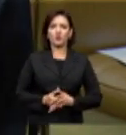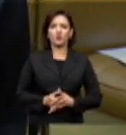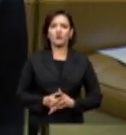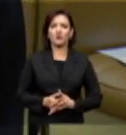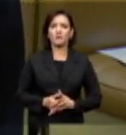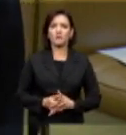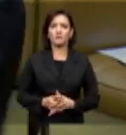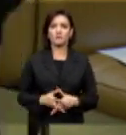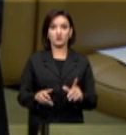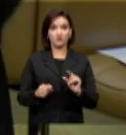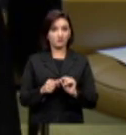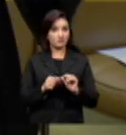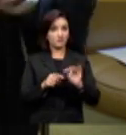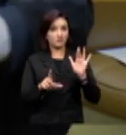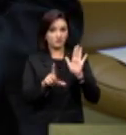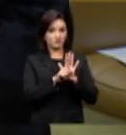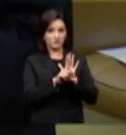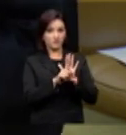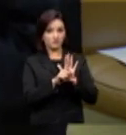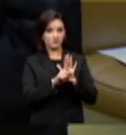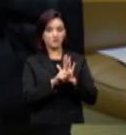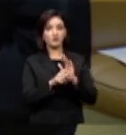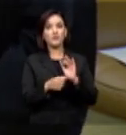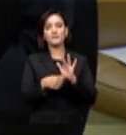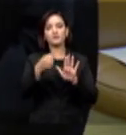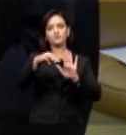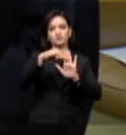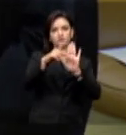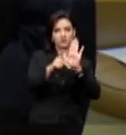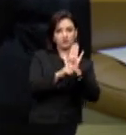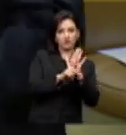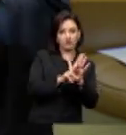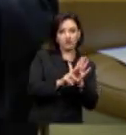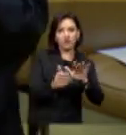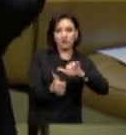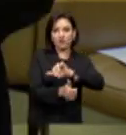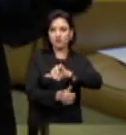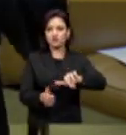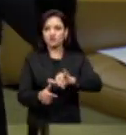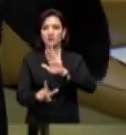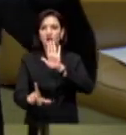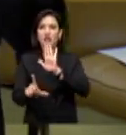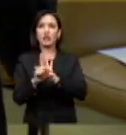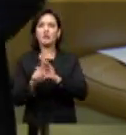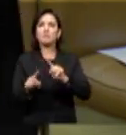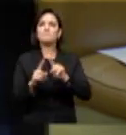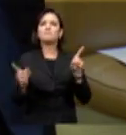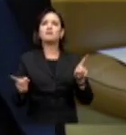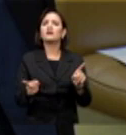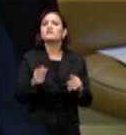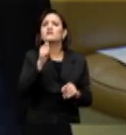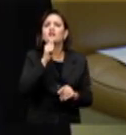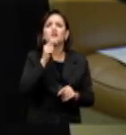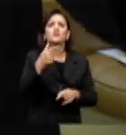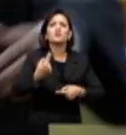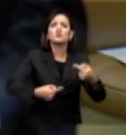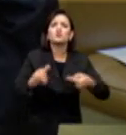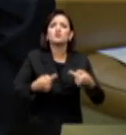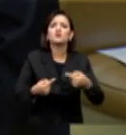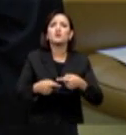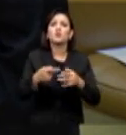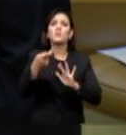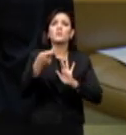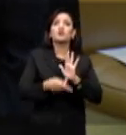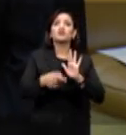Faz-se uma lei, faz-se primeiro uma medida provisória que vira lei, e que em momento algum se discute um projeto nacional